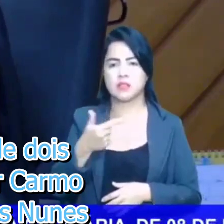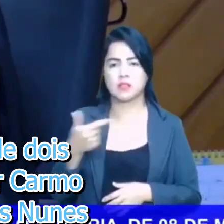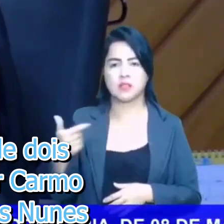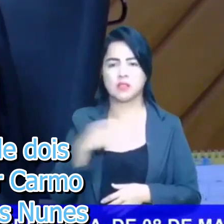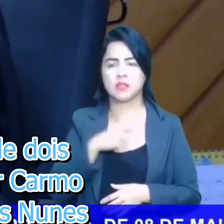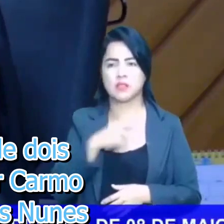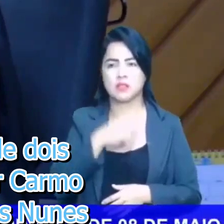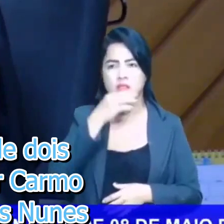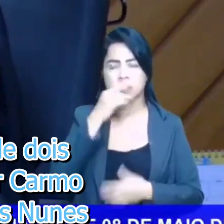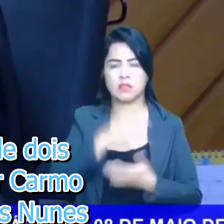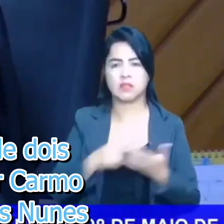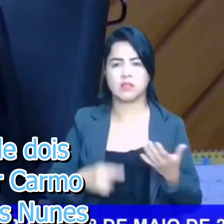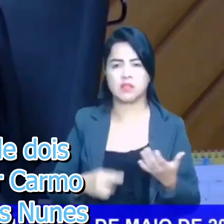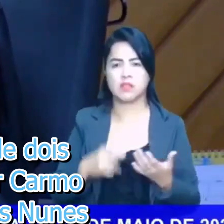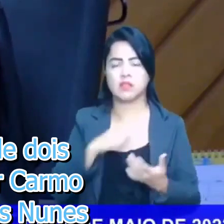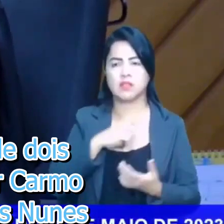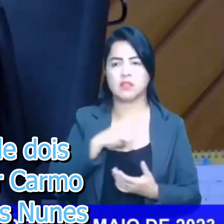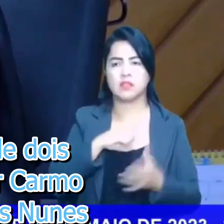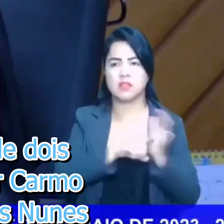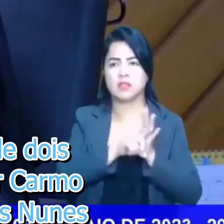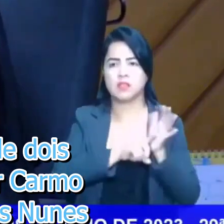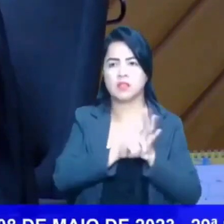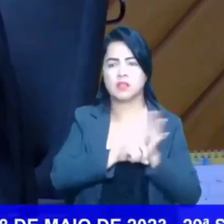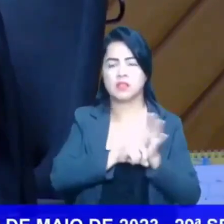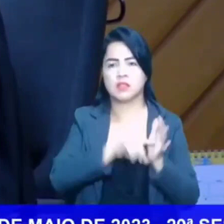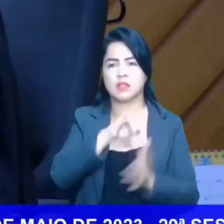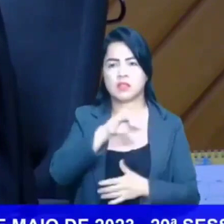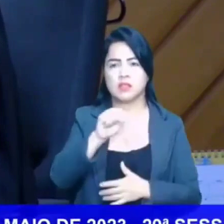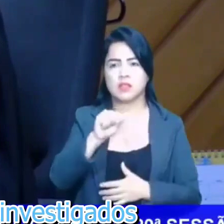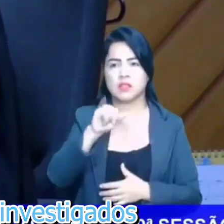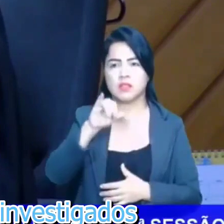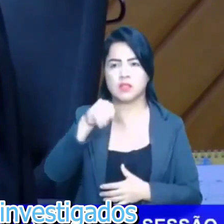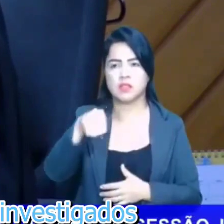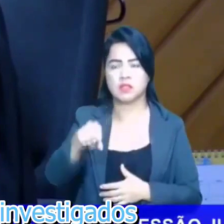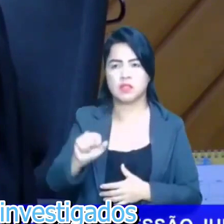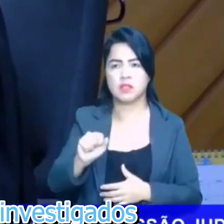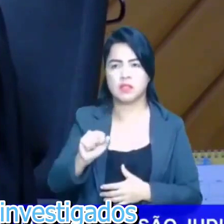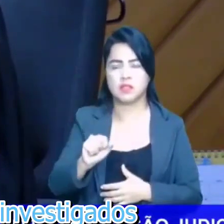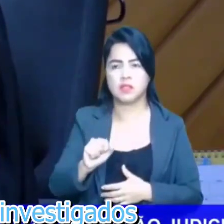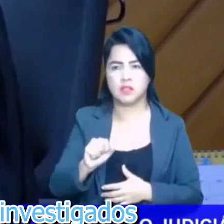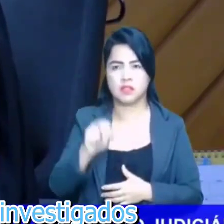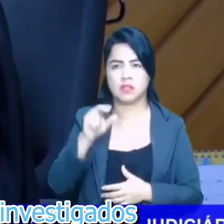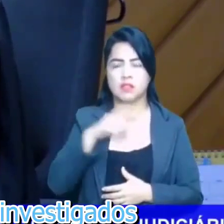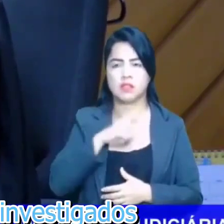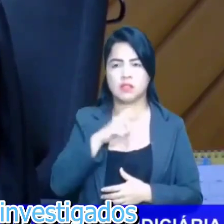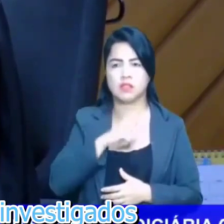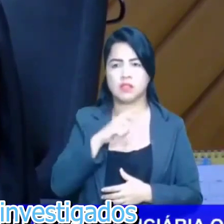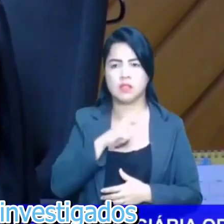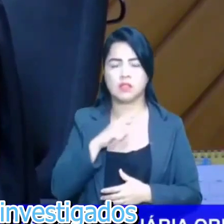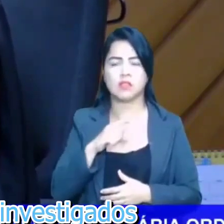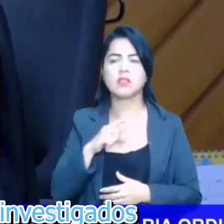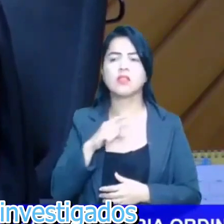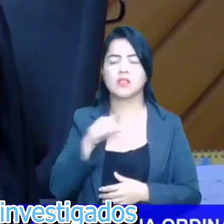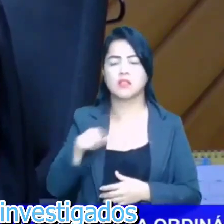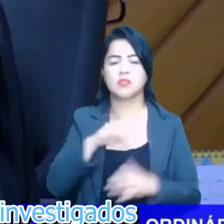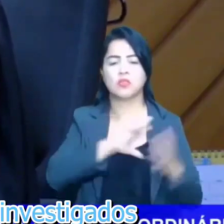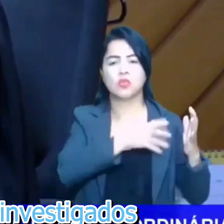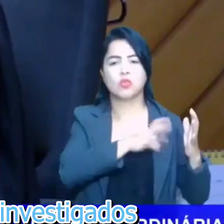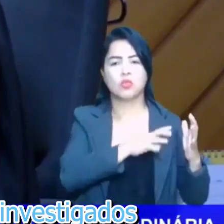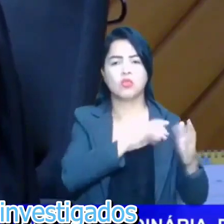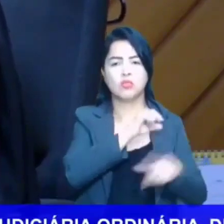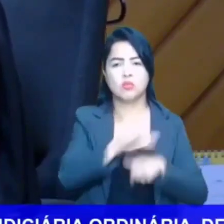Antônio. O investigante é Jaime Domingues Nunes. É investigante também é coligação para mudar de